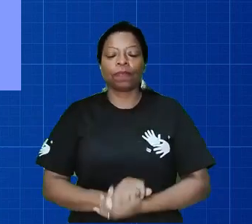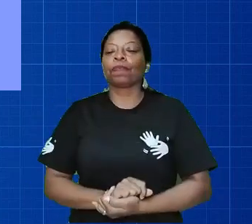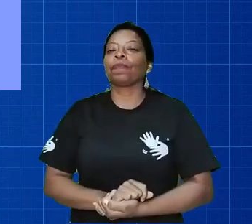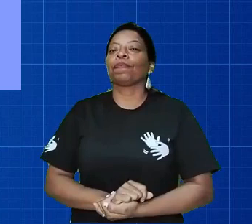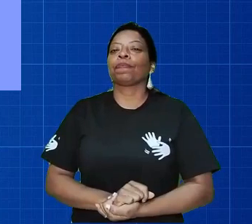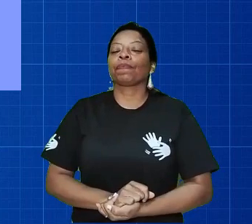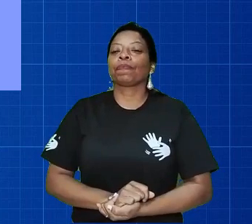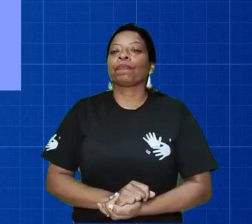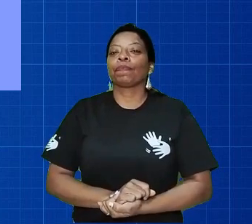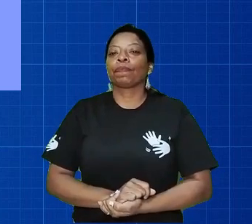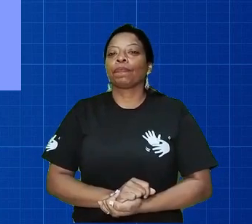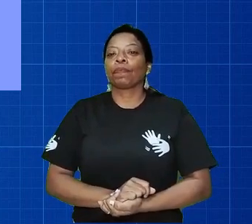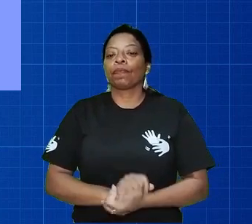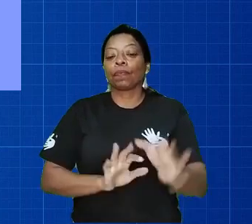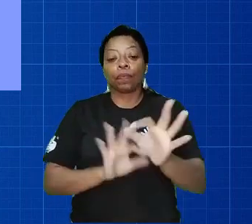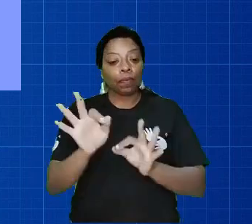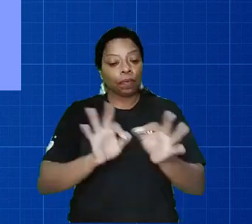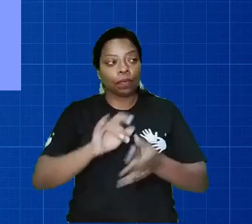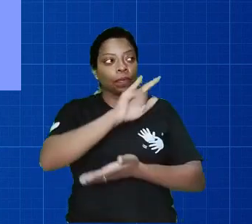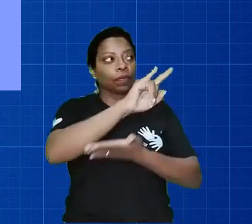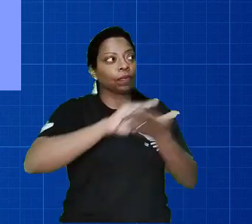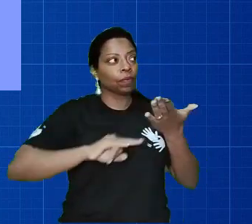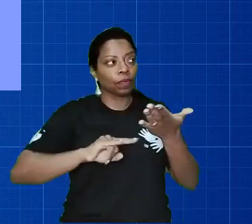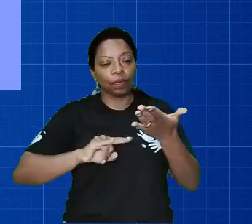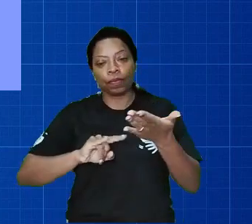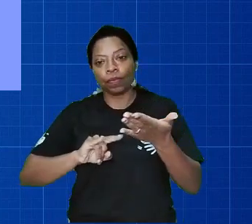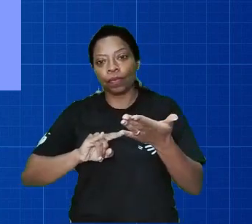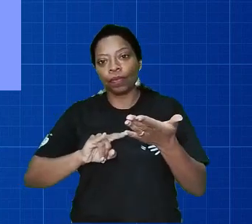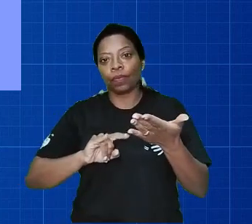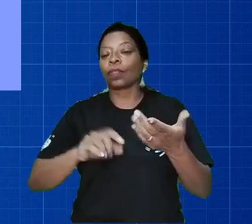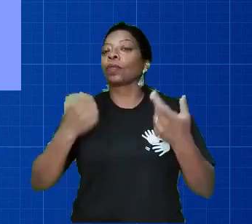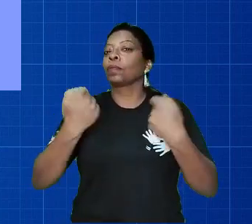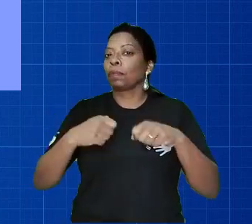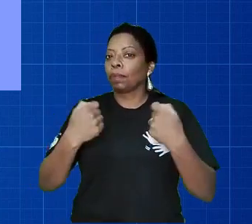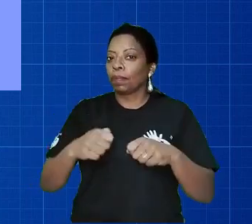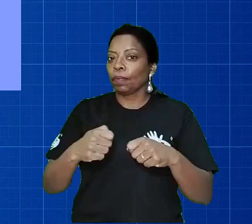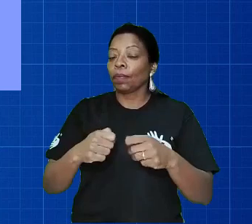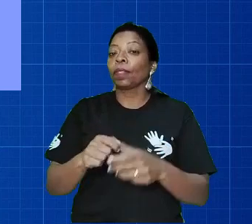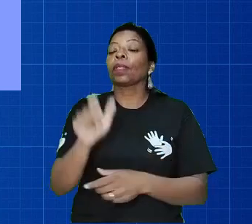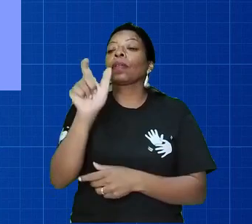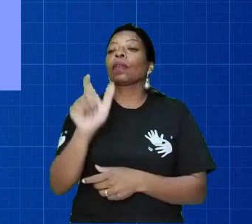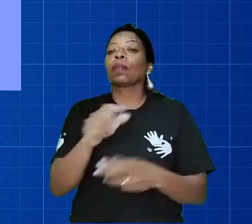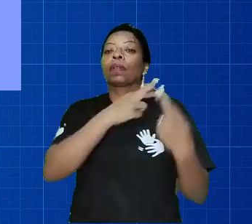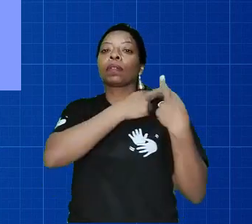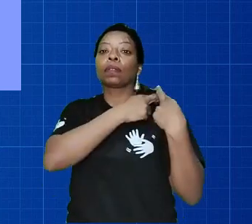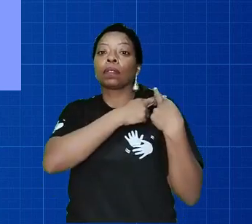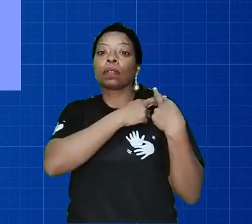A organização dos documentos da APPF, elas são de responsabilidade da unidade